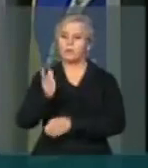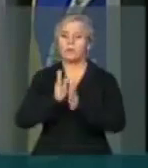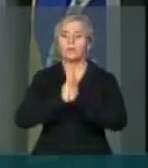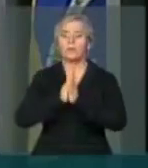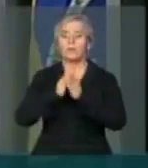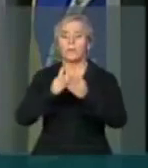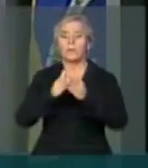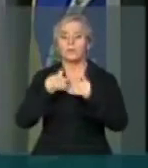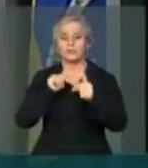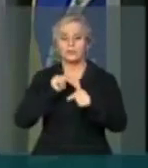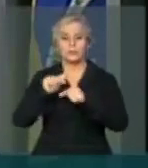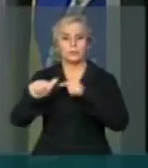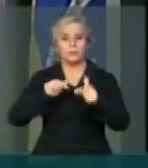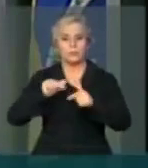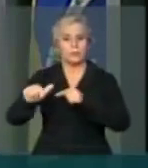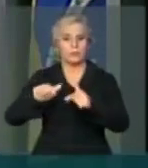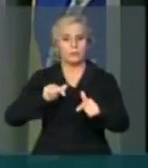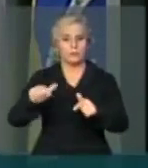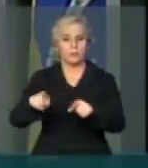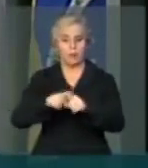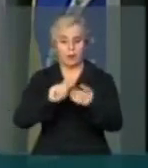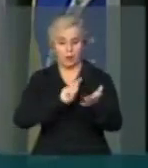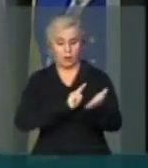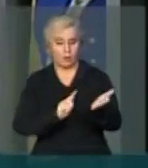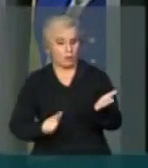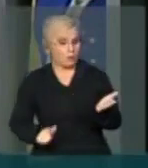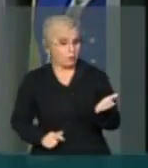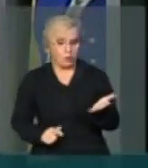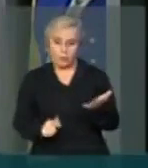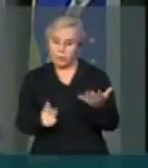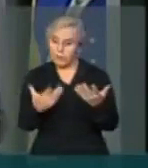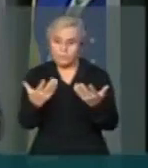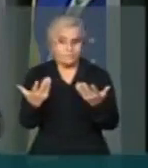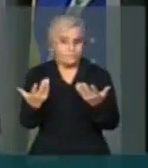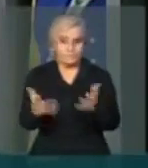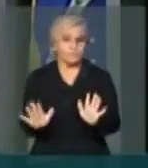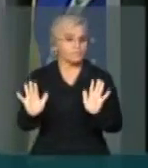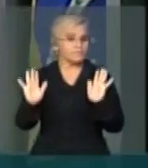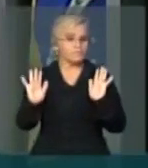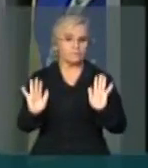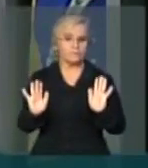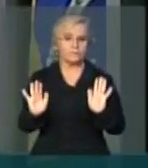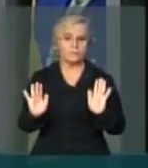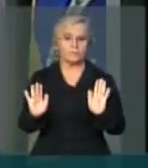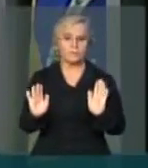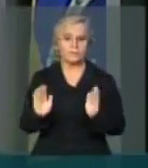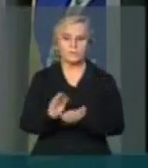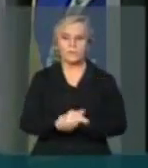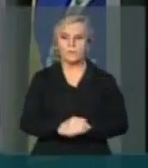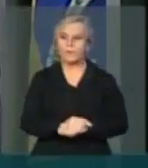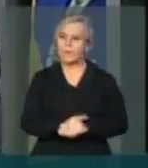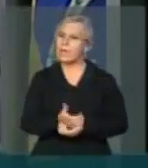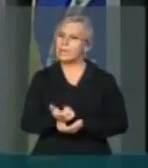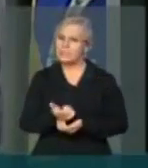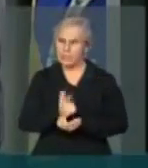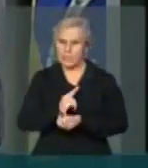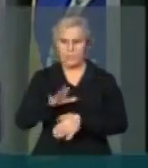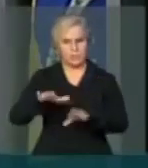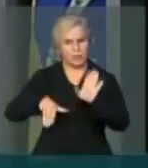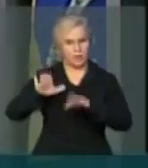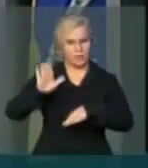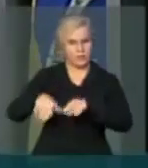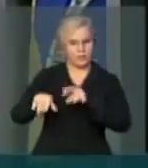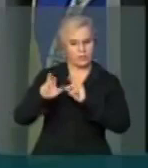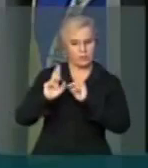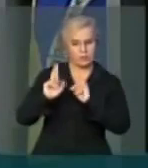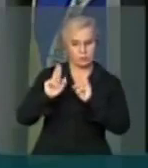estão pedindo para trabalhar e o governador não os escuta. Existe a probabilidade de